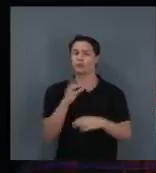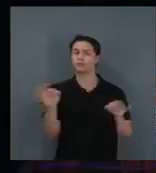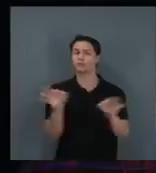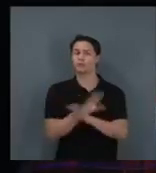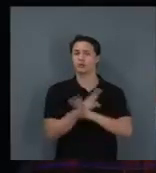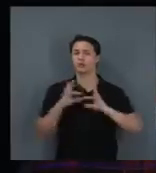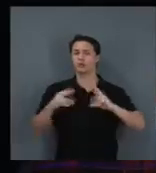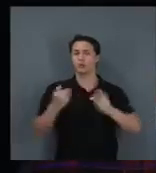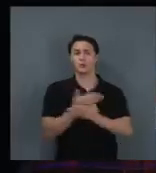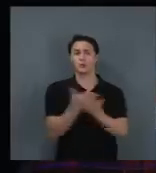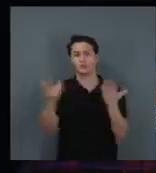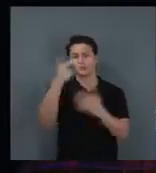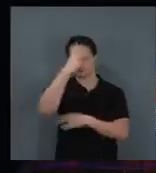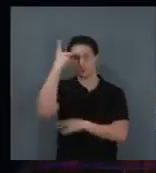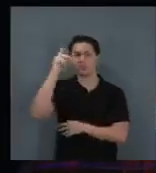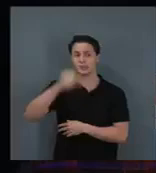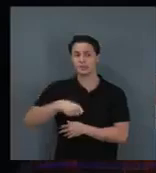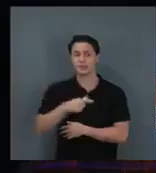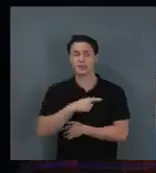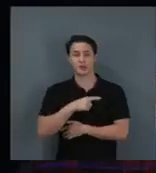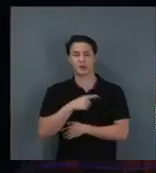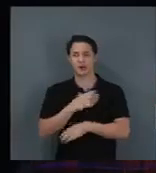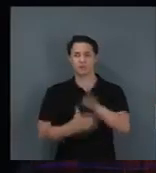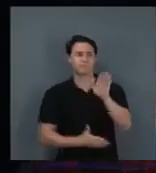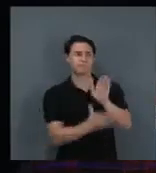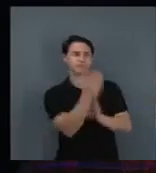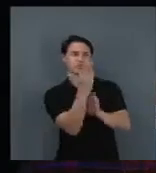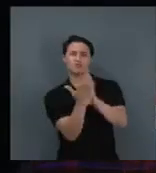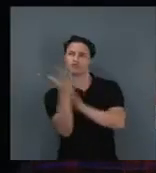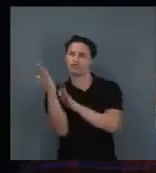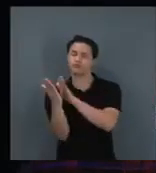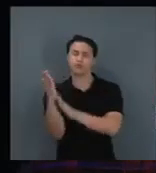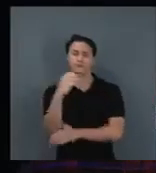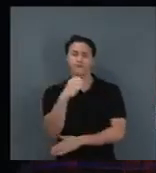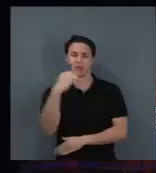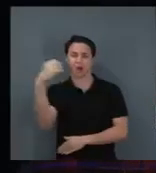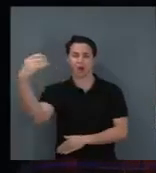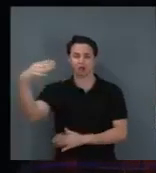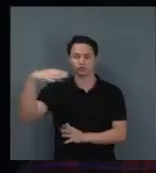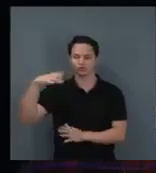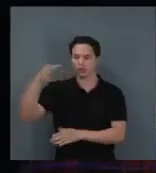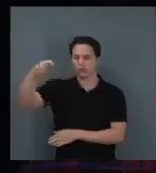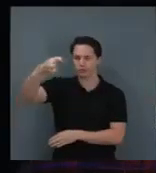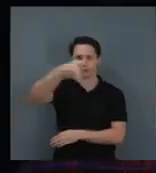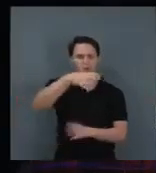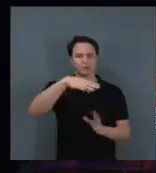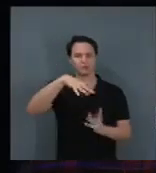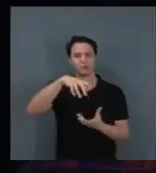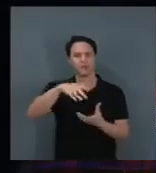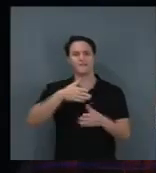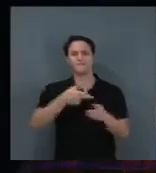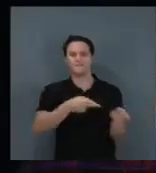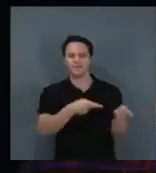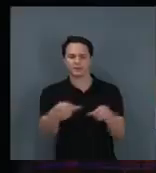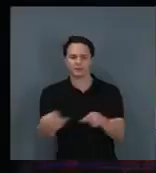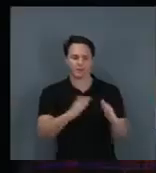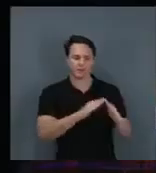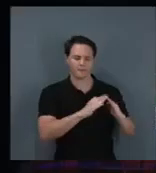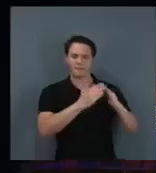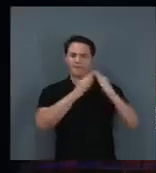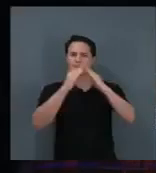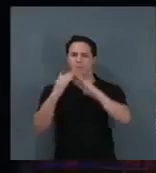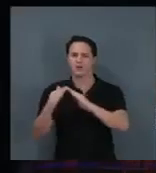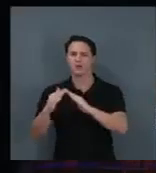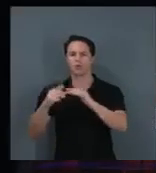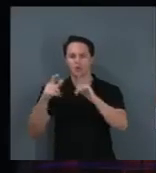todos. Em suas viagens internacionais, não evitou as periferias, mas